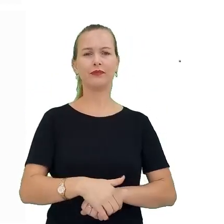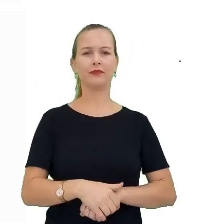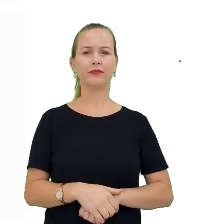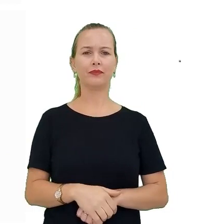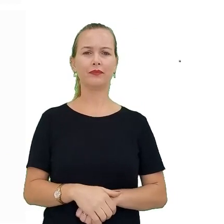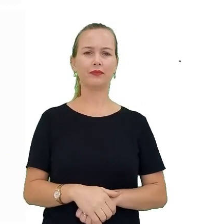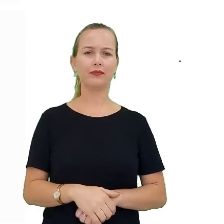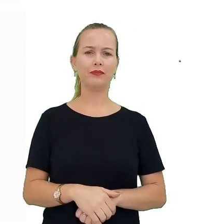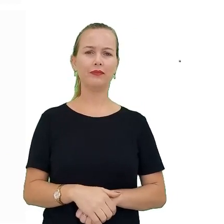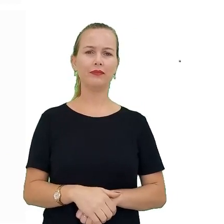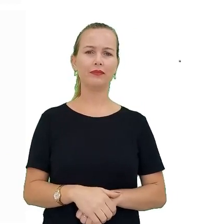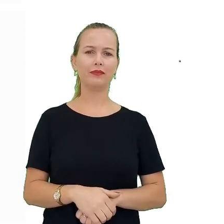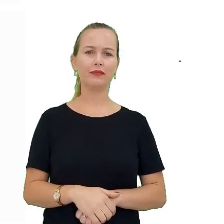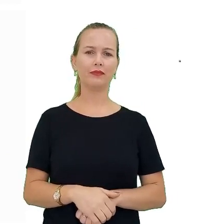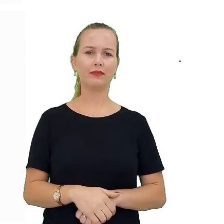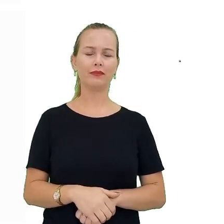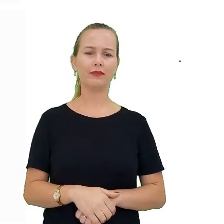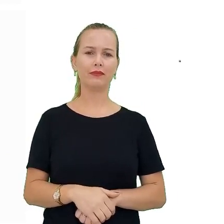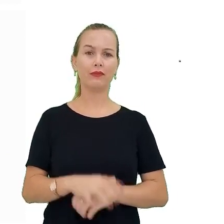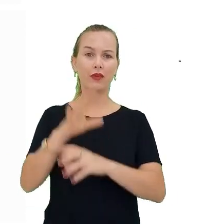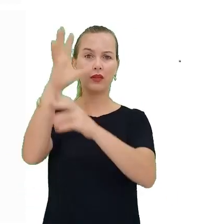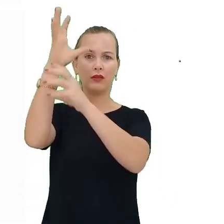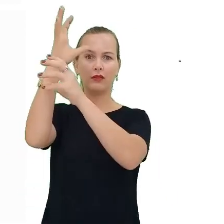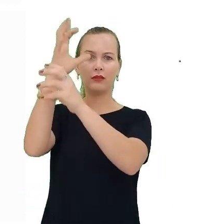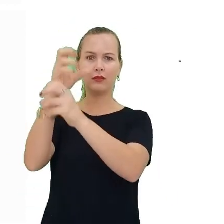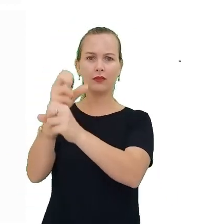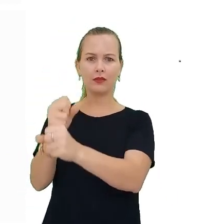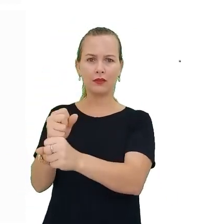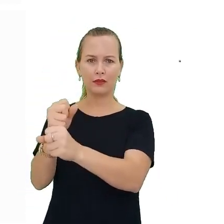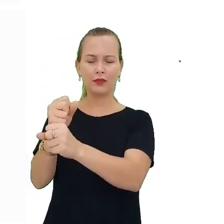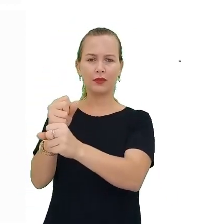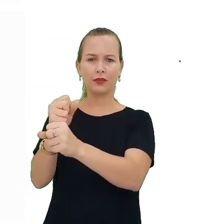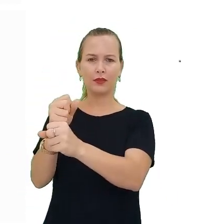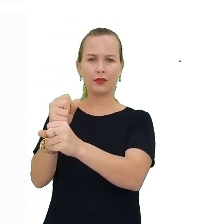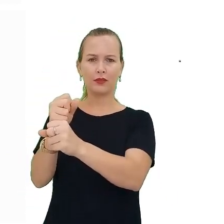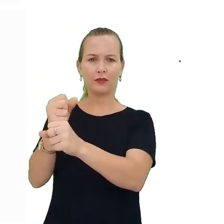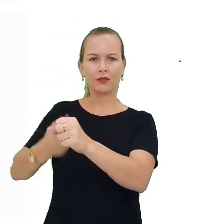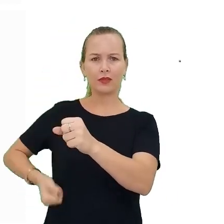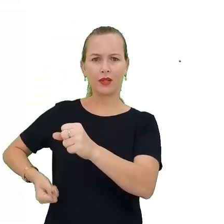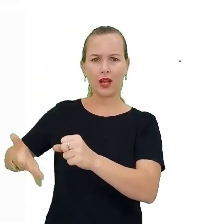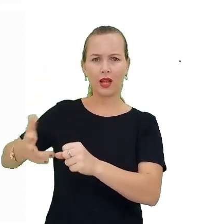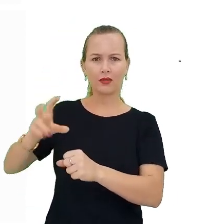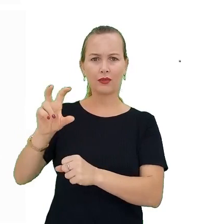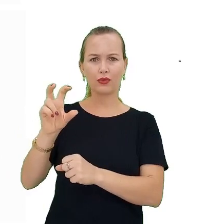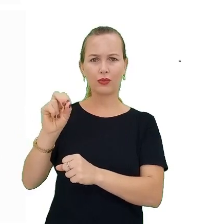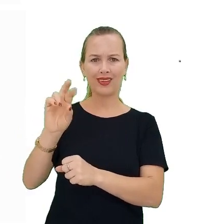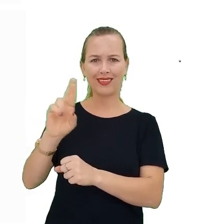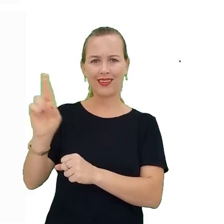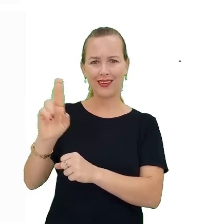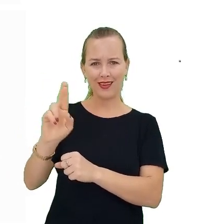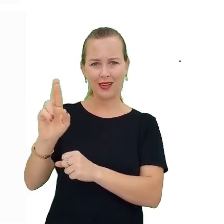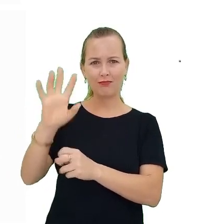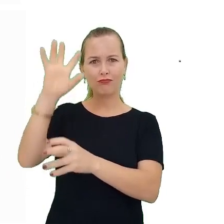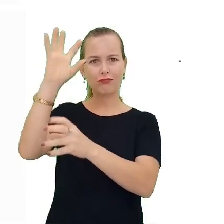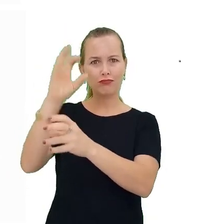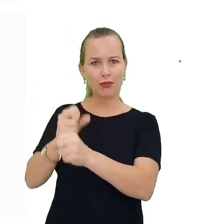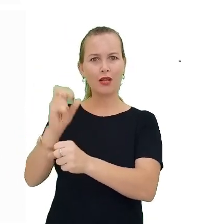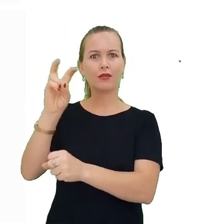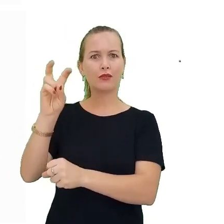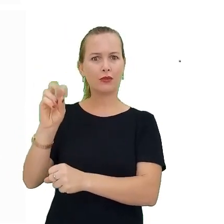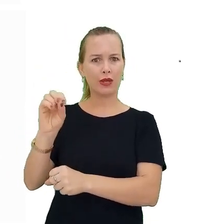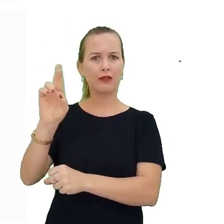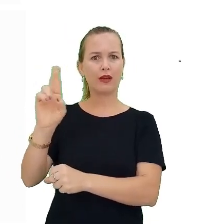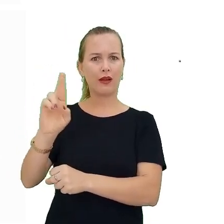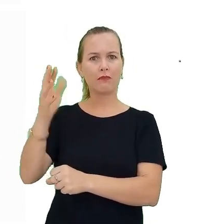restando 0. Contudo, somando a coluna dos gastos, comprovamos o valor de R$ 50 dito no início